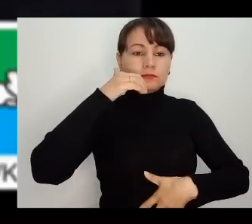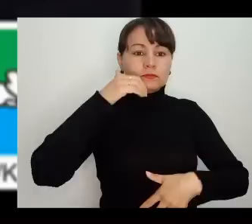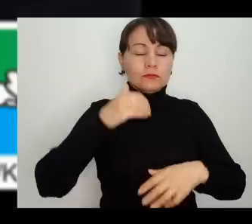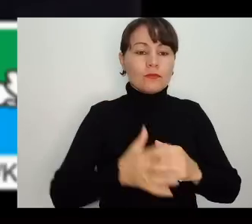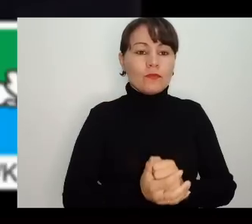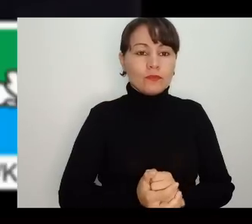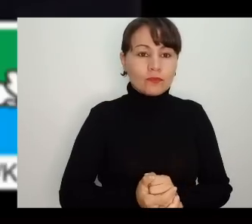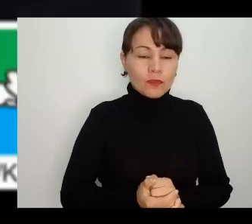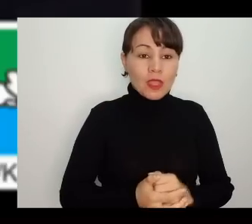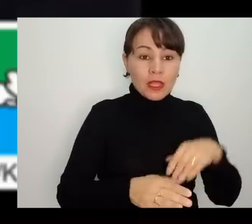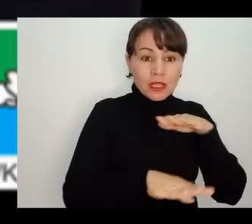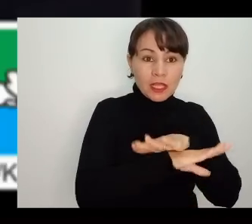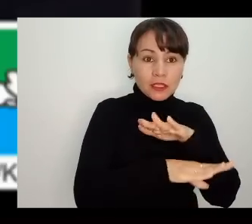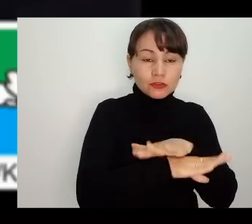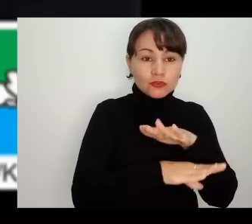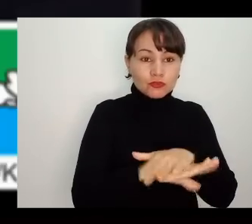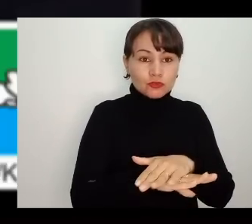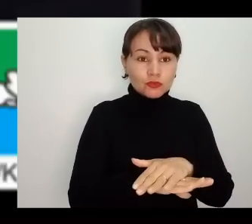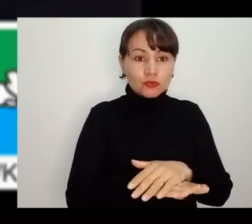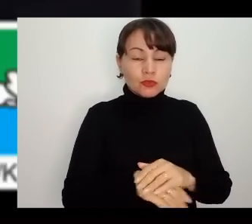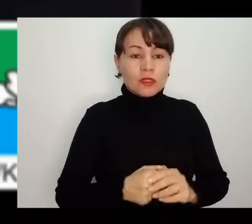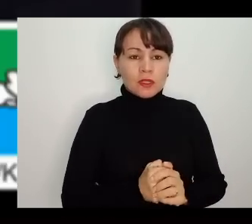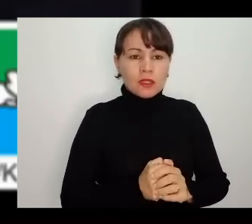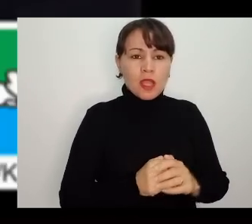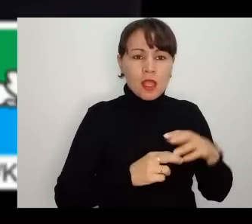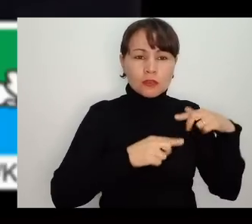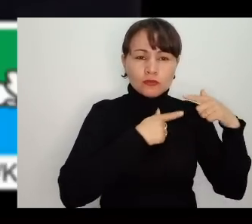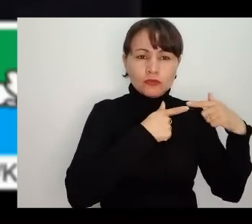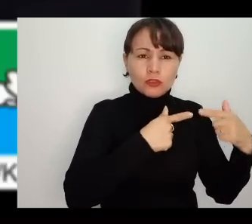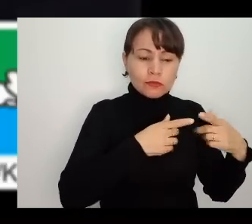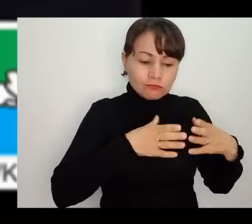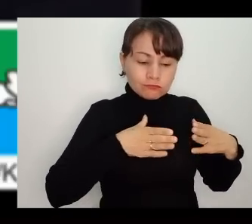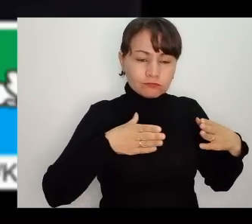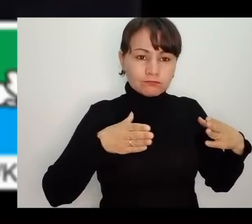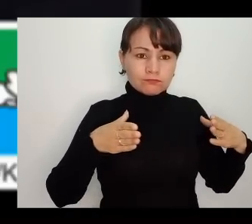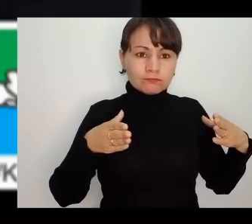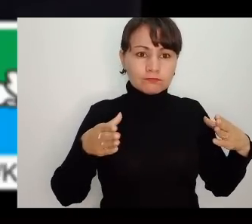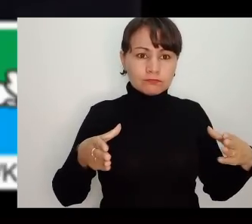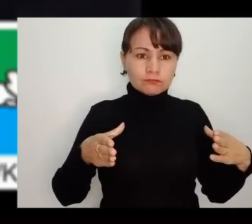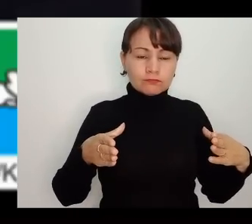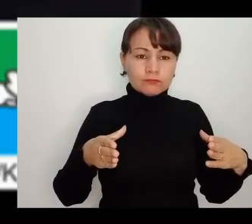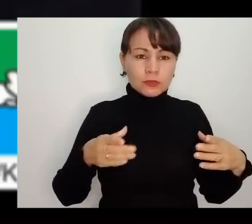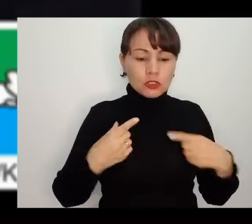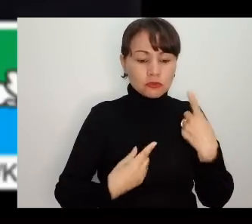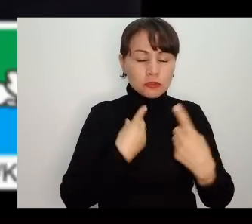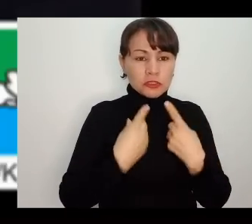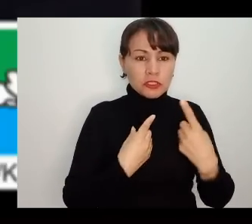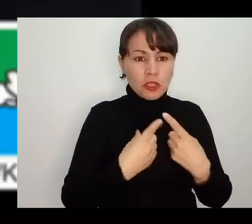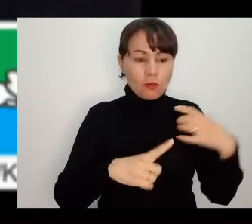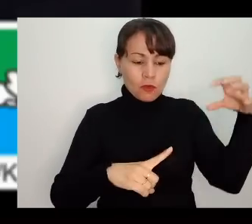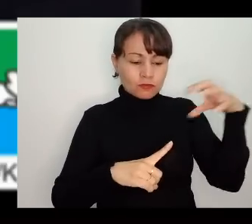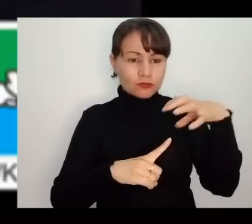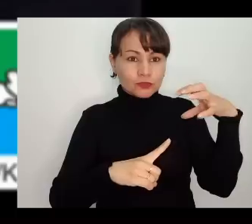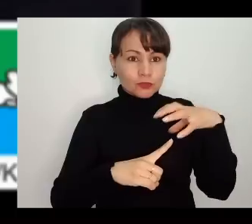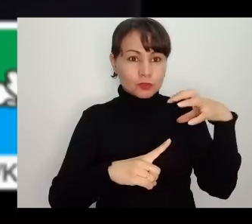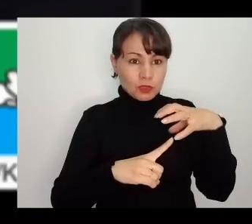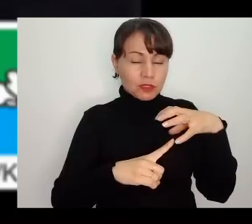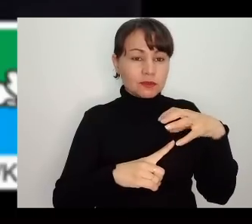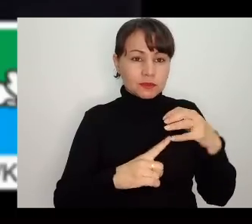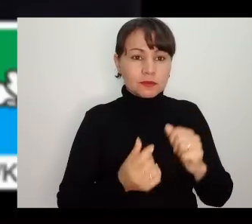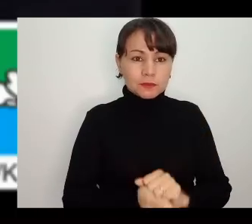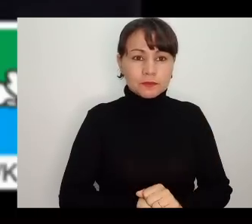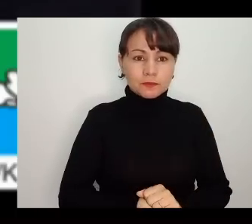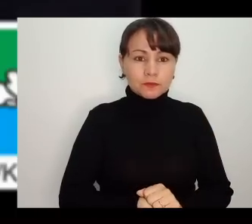ela atua na expressão gênica do aumento de alguns fatores neurotróficos,